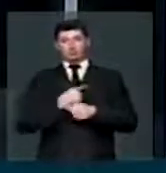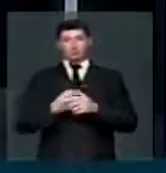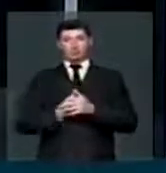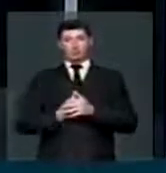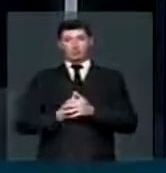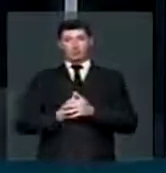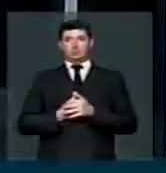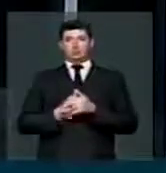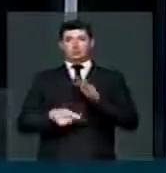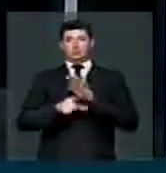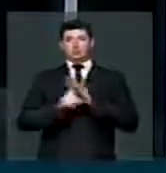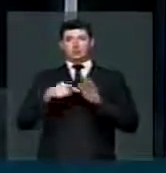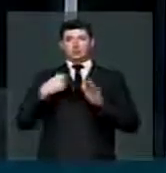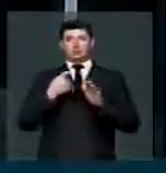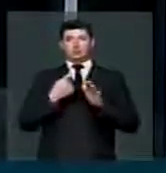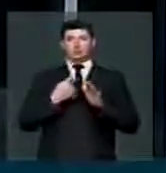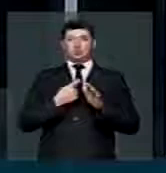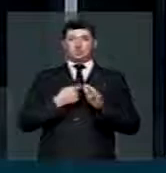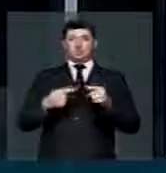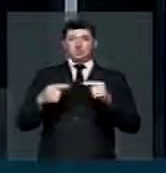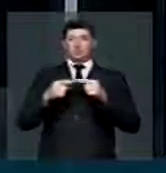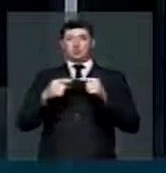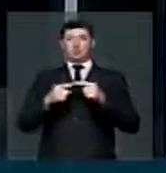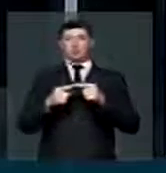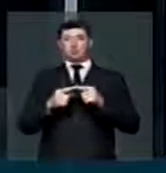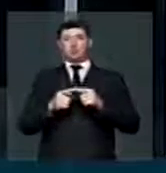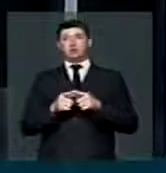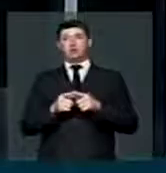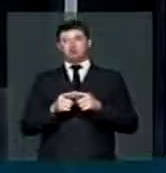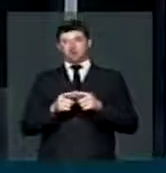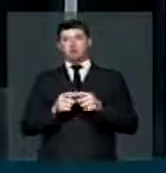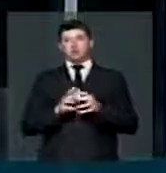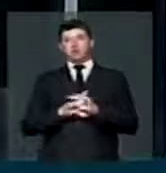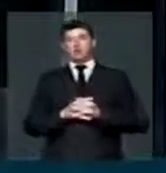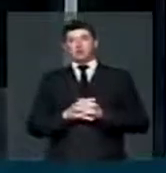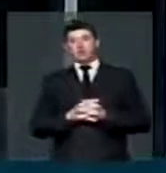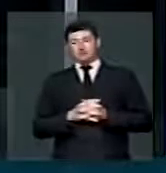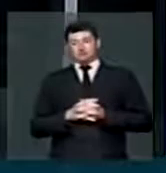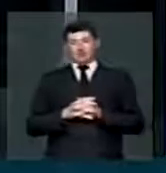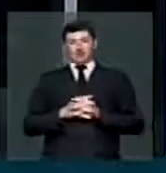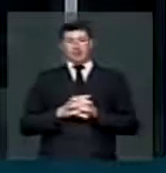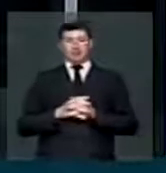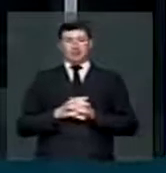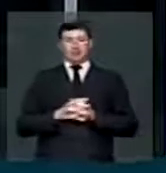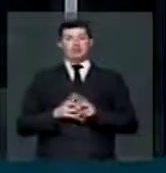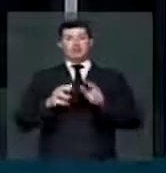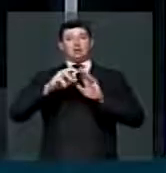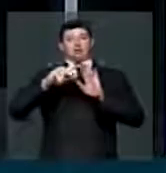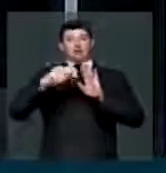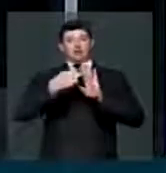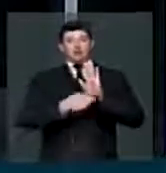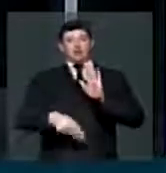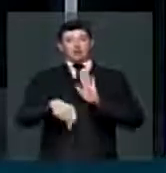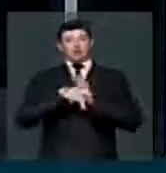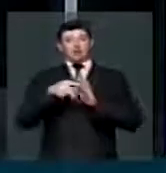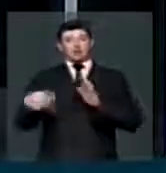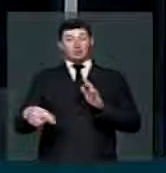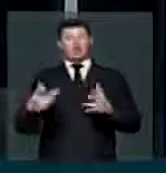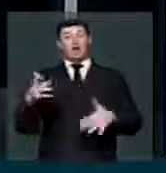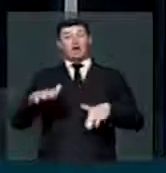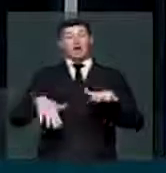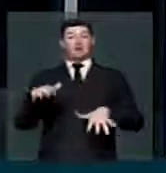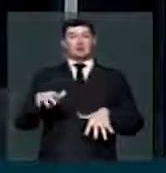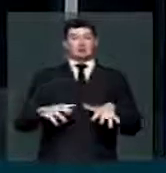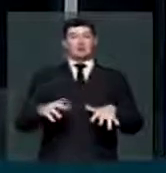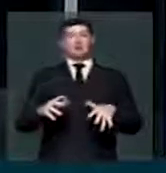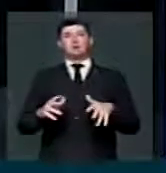A própria legislação hoje, de maneira tímida, remete para o CONAR, para a autorregulamentação. Em alguns